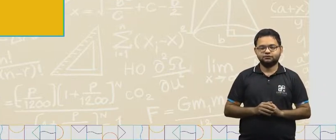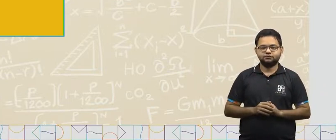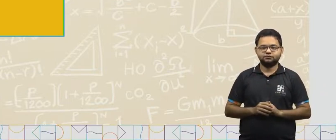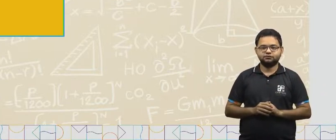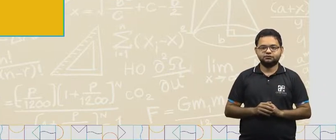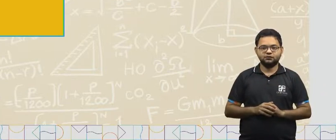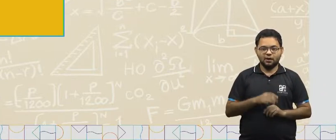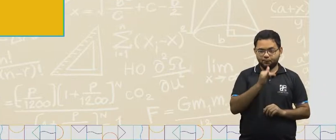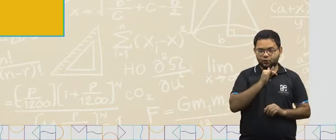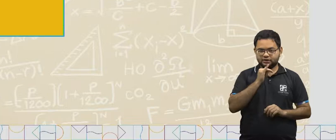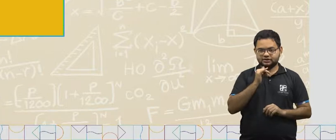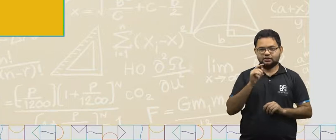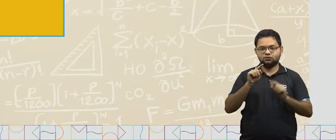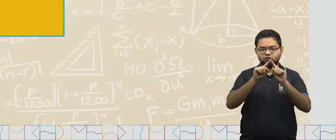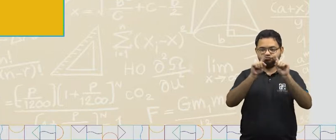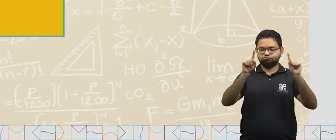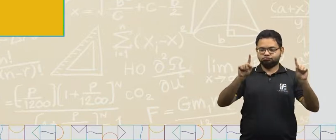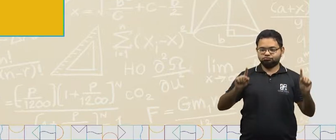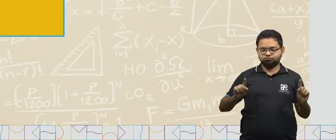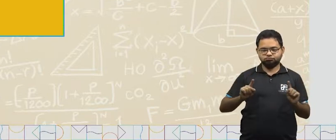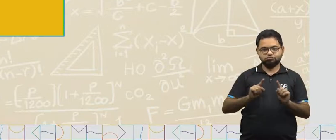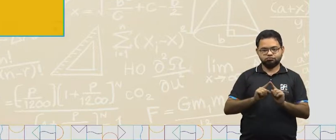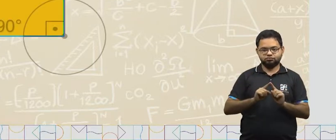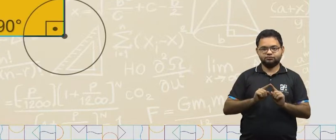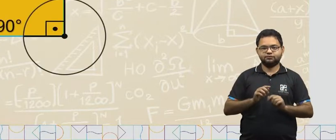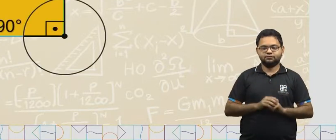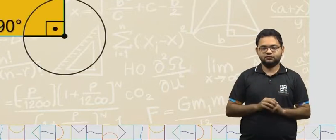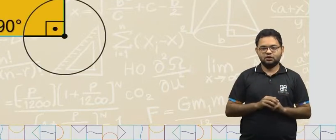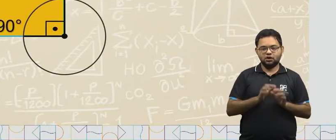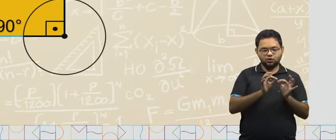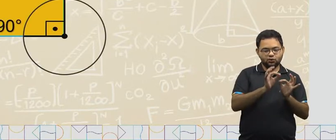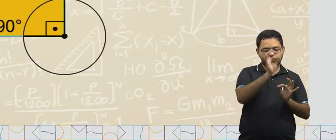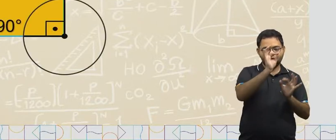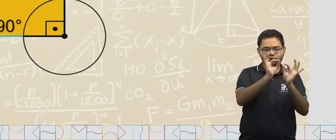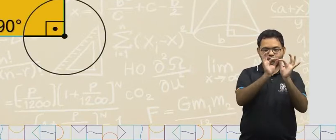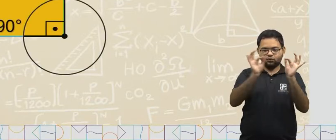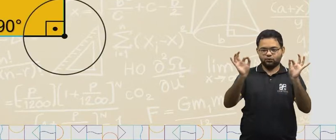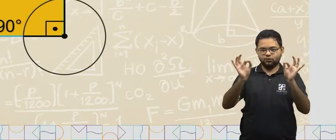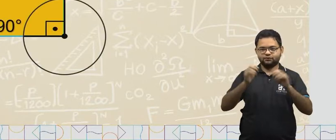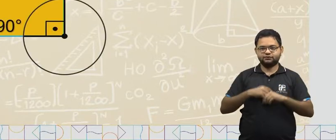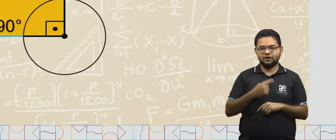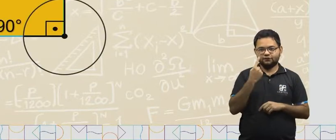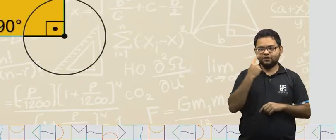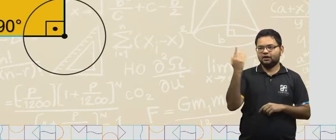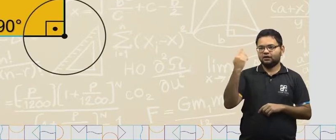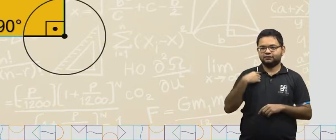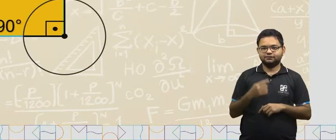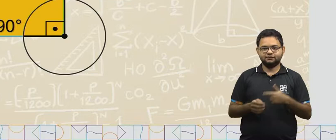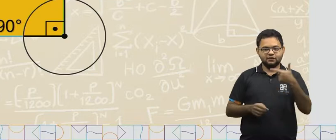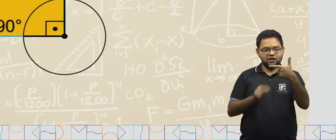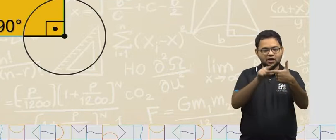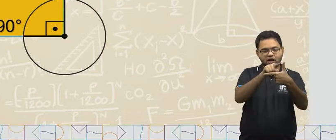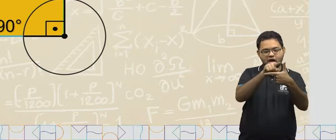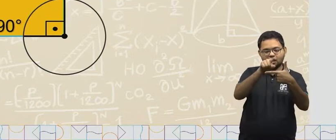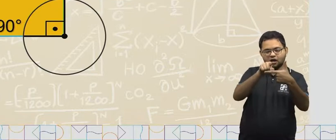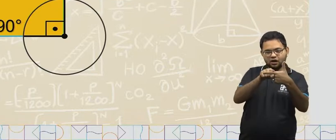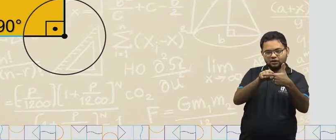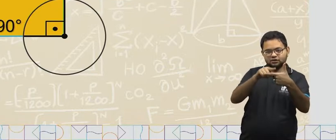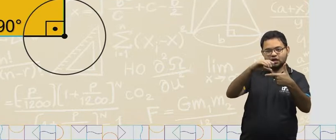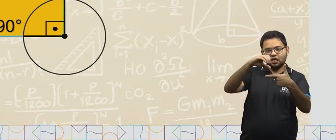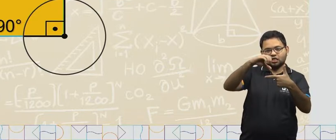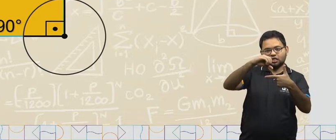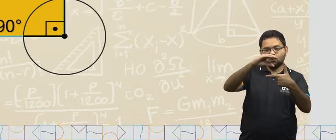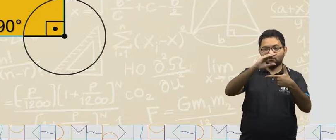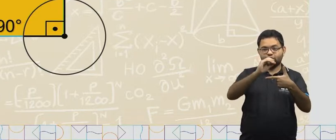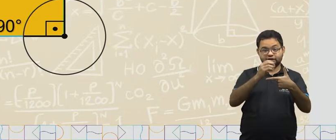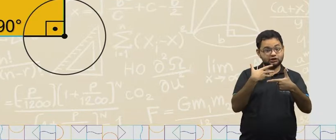No caso do retângulo, os segmentos de reta formam nos seus encontros ângulos de